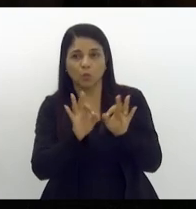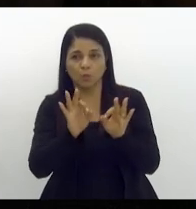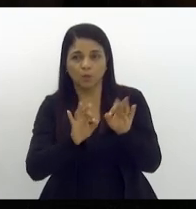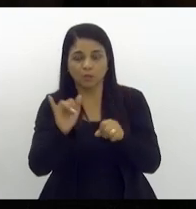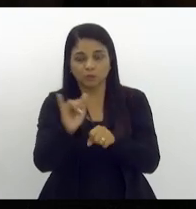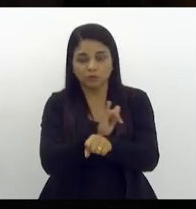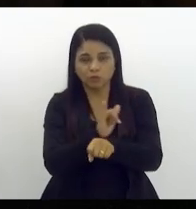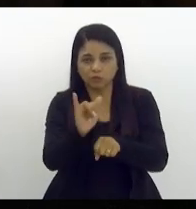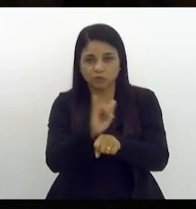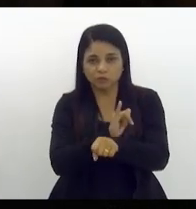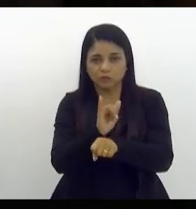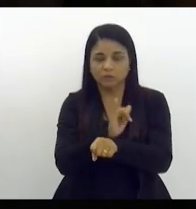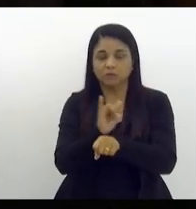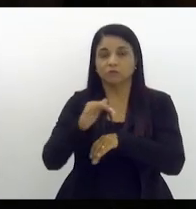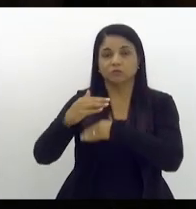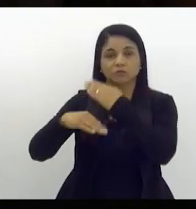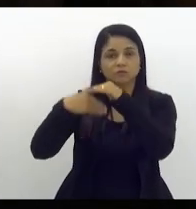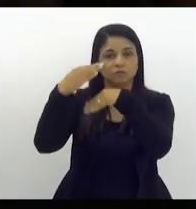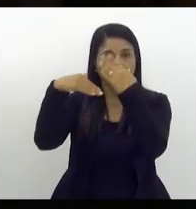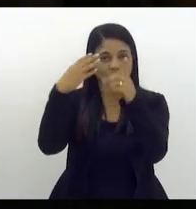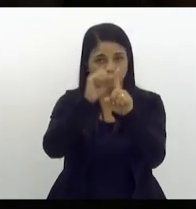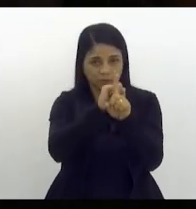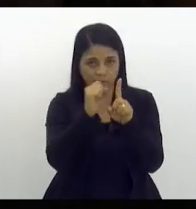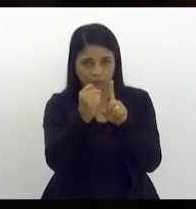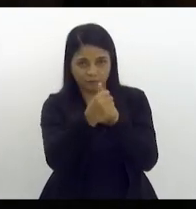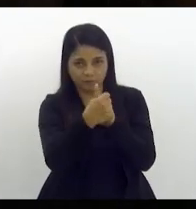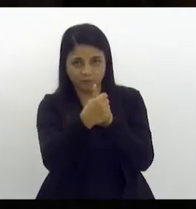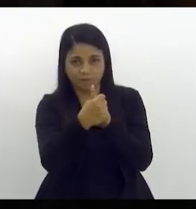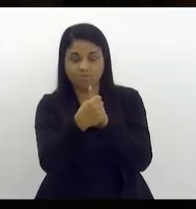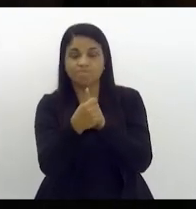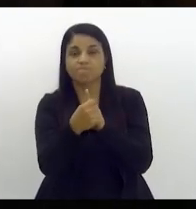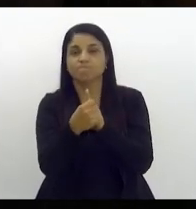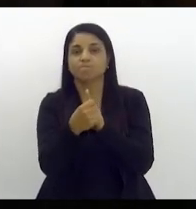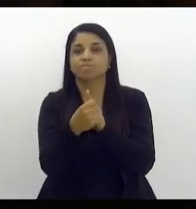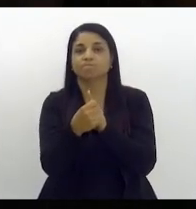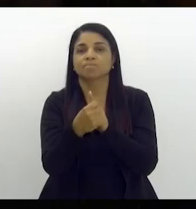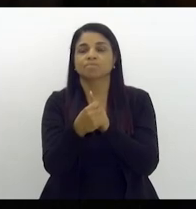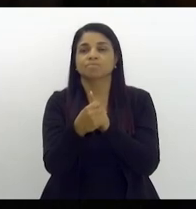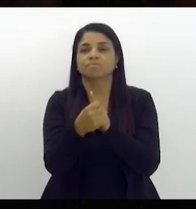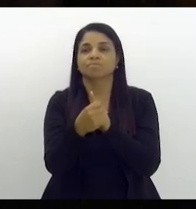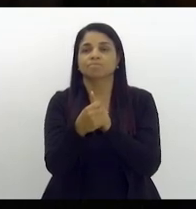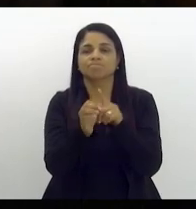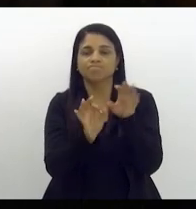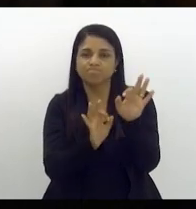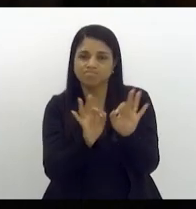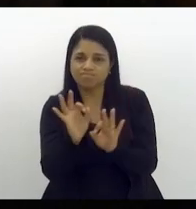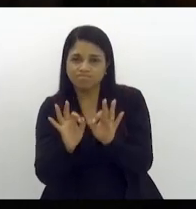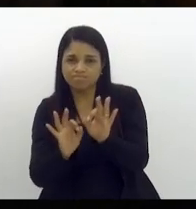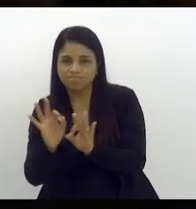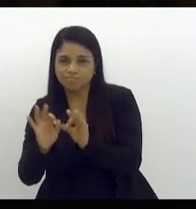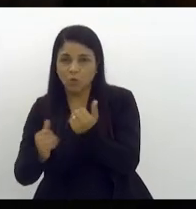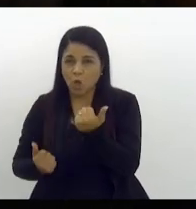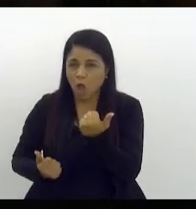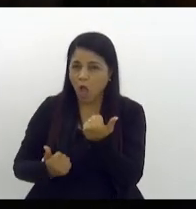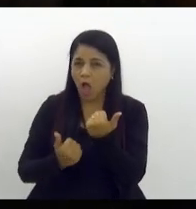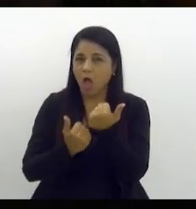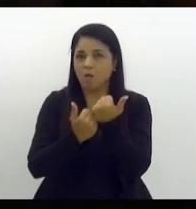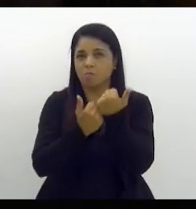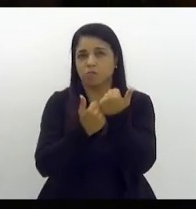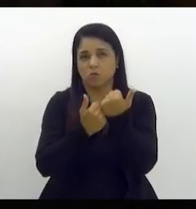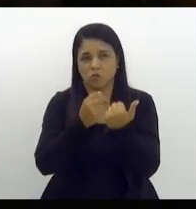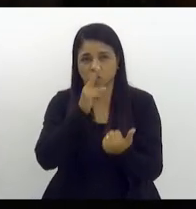Desenvolvimento Econômico e Social, que está sendo construído, né, com um apoio muito